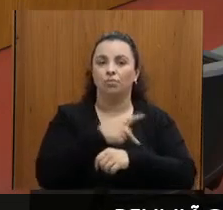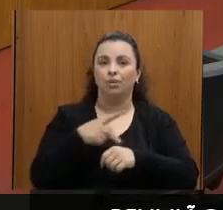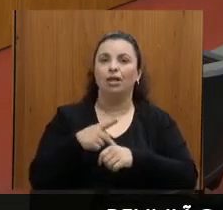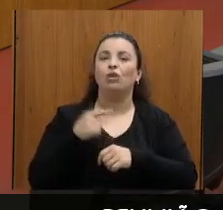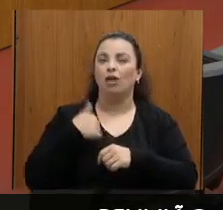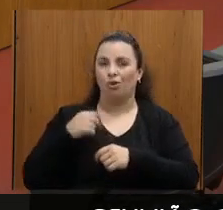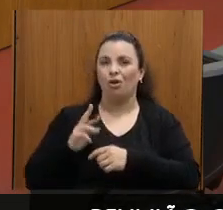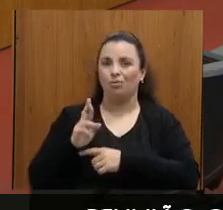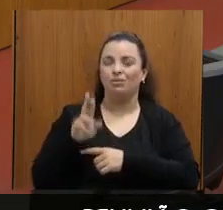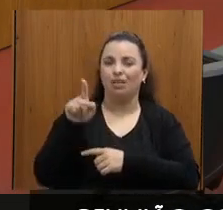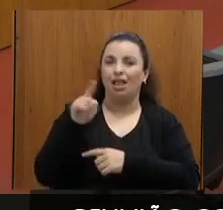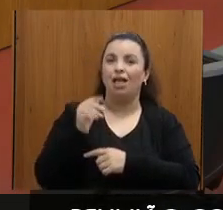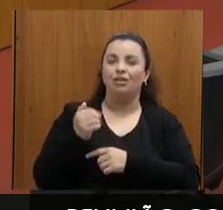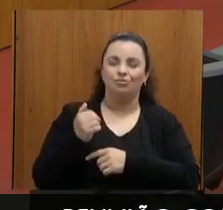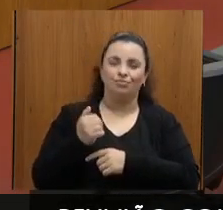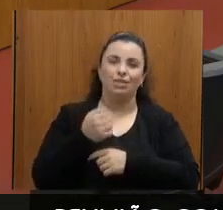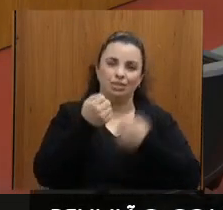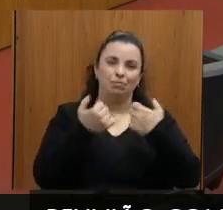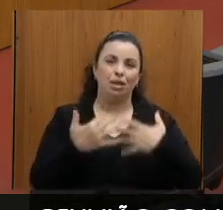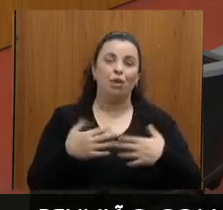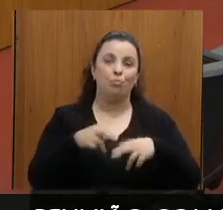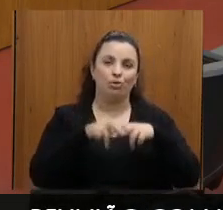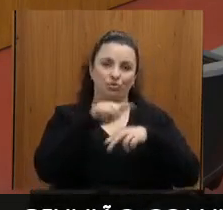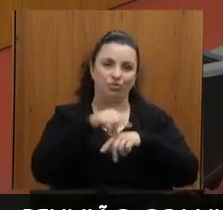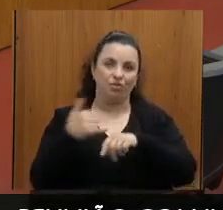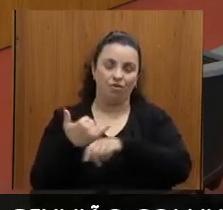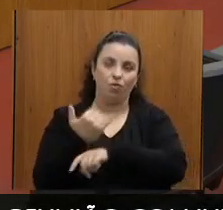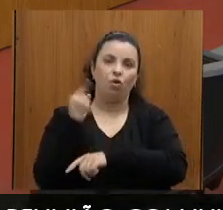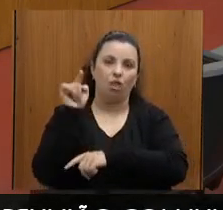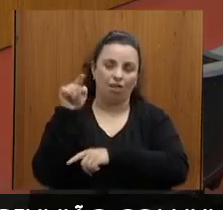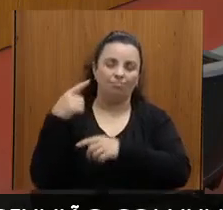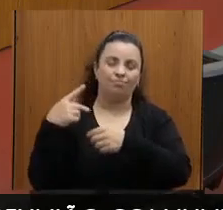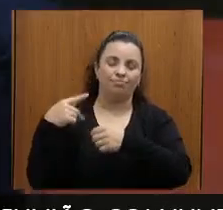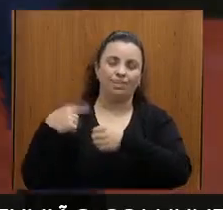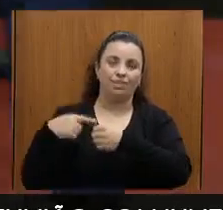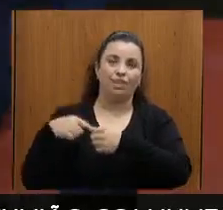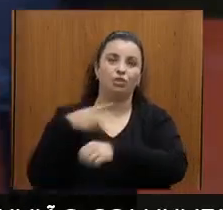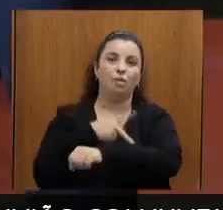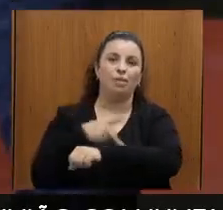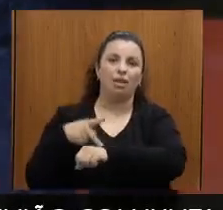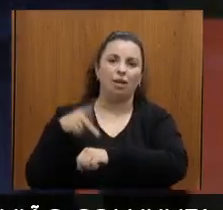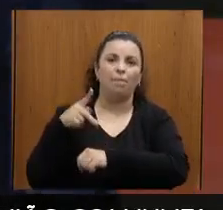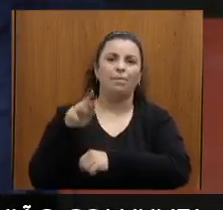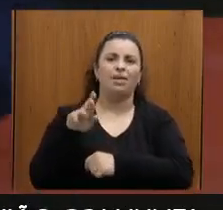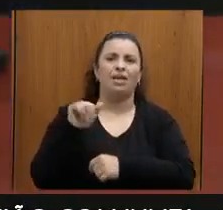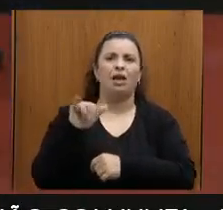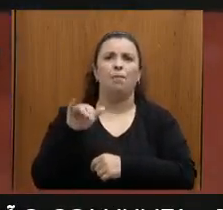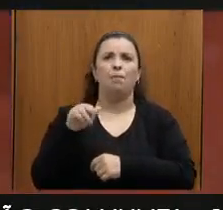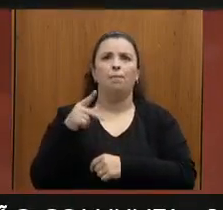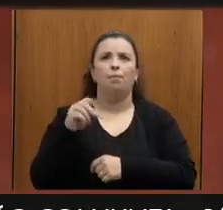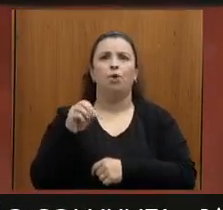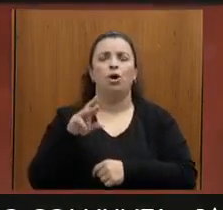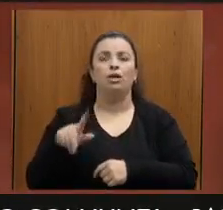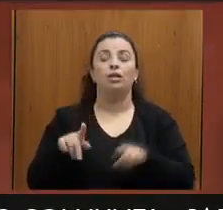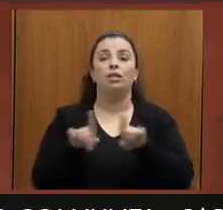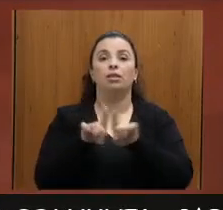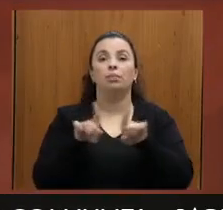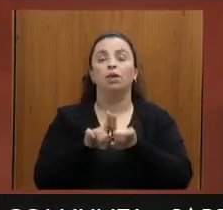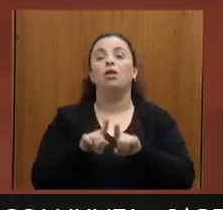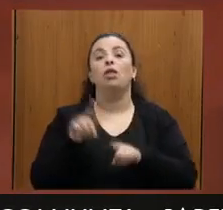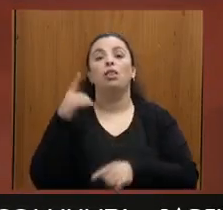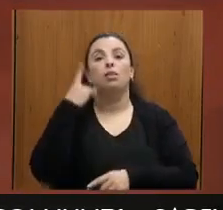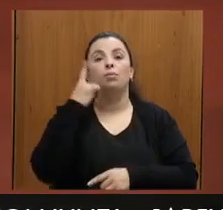justificando a sua ausência, e o deputado Gustavo Valadares, líder de